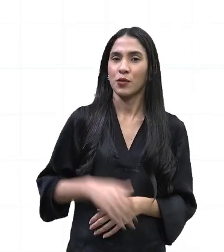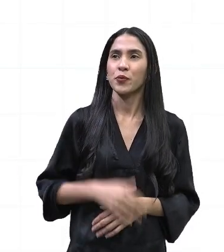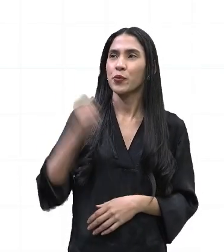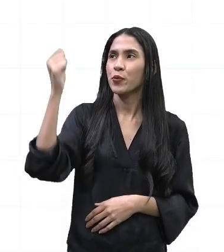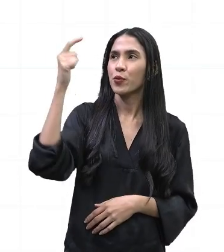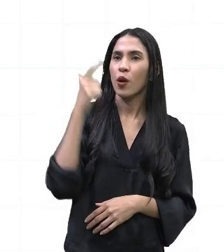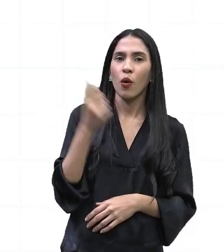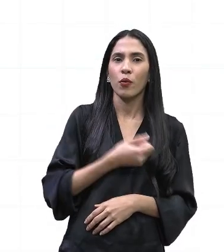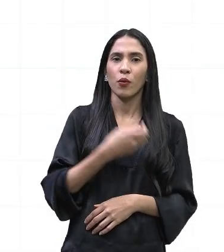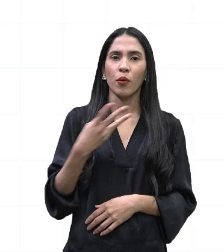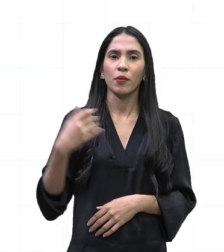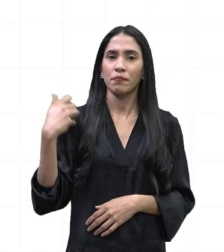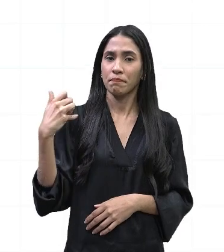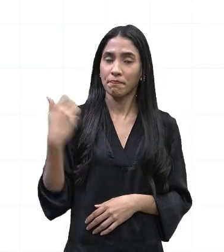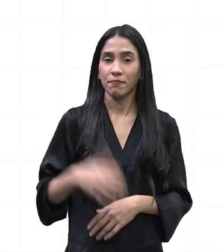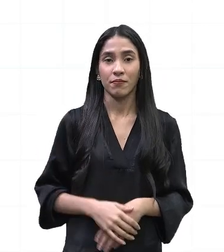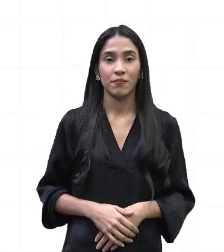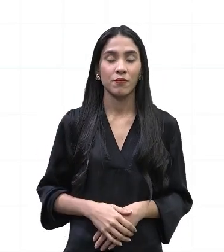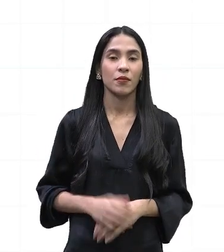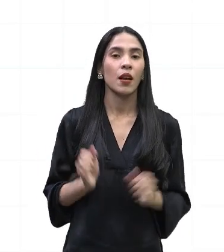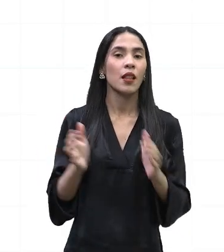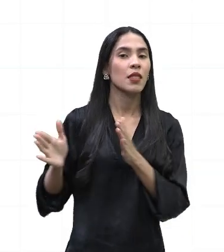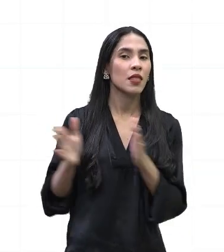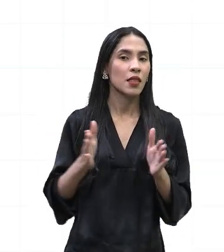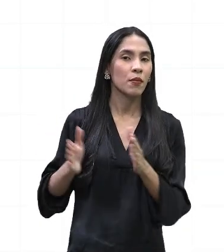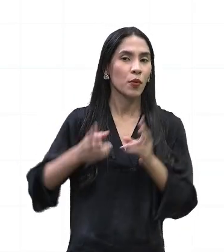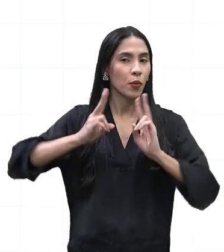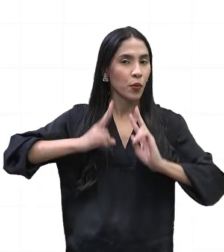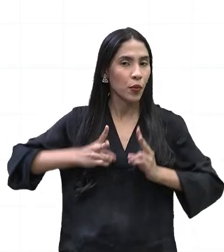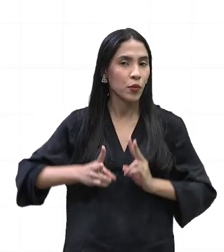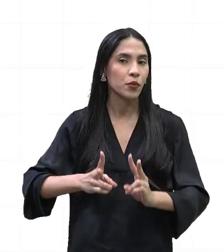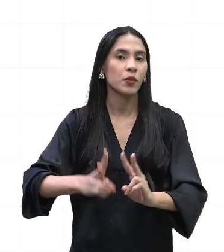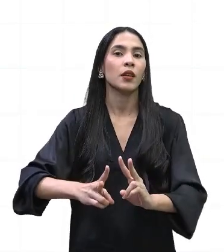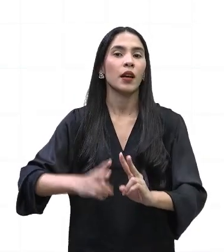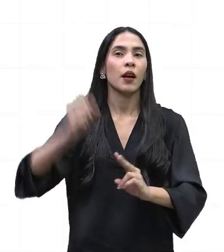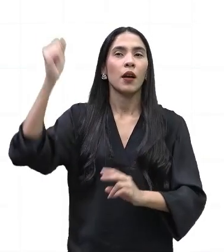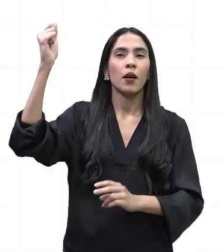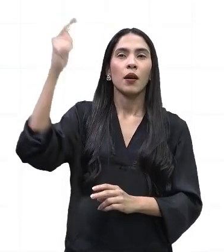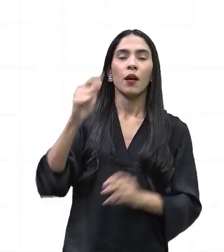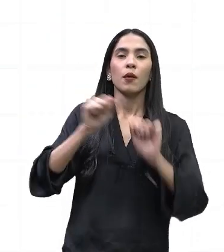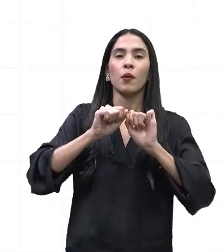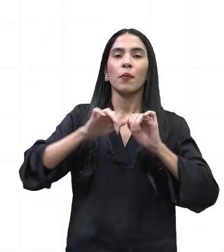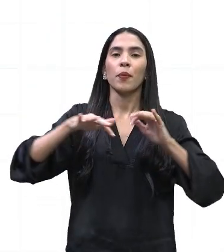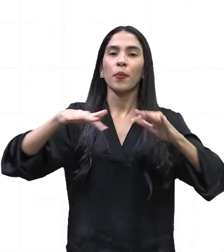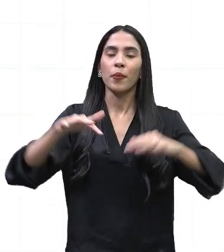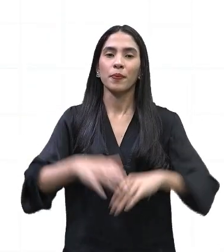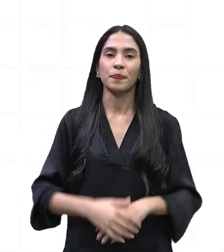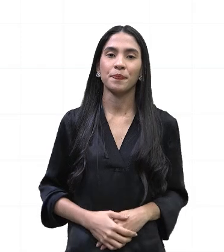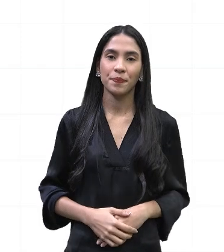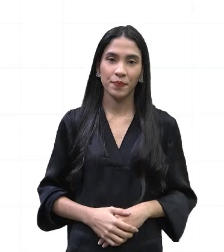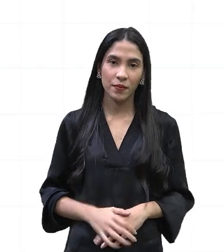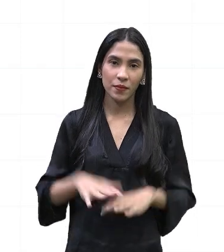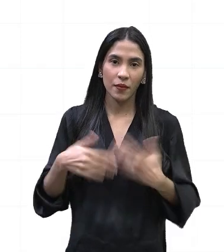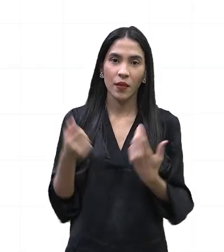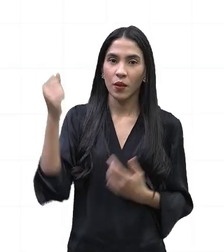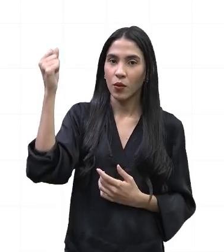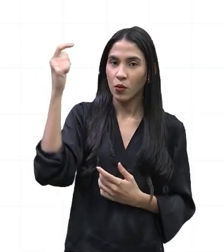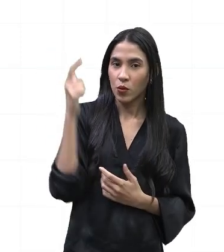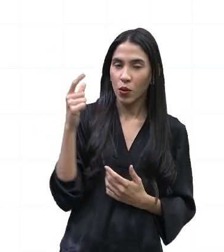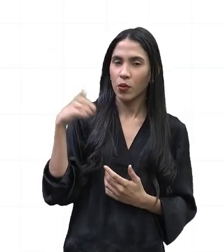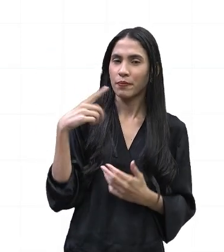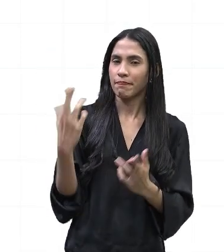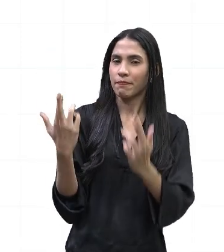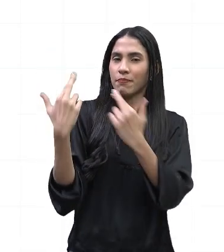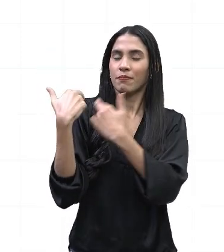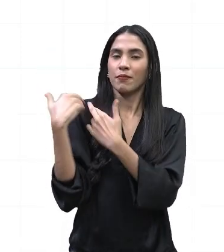anos o Sol tem e por quanto tempo ele continuará a irradiar. E aí, olha só, o Sol desempenha um